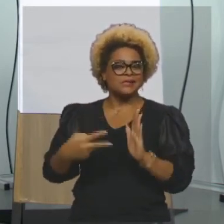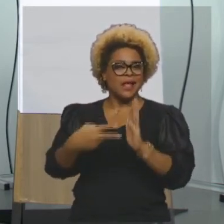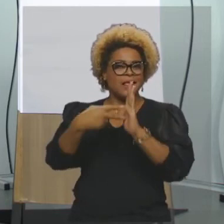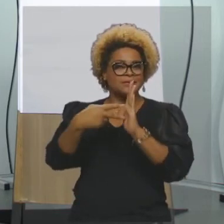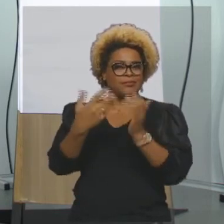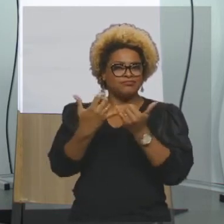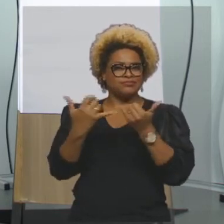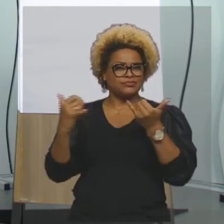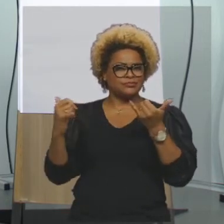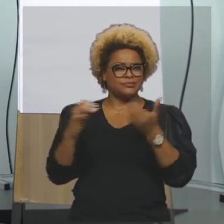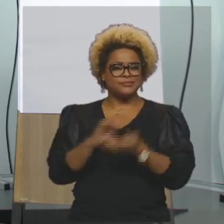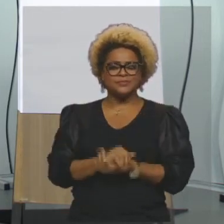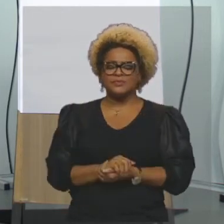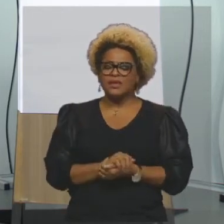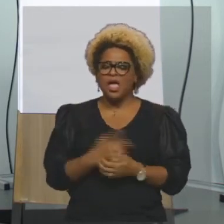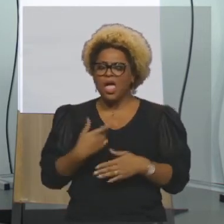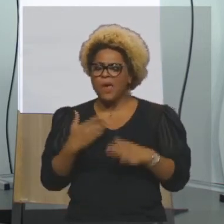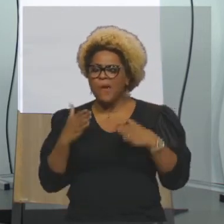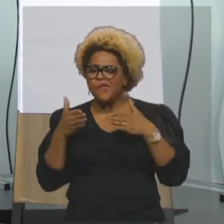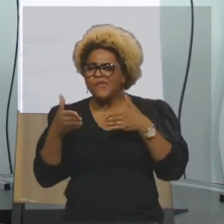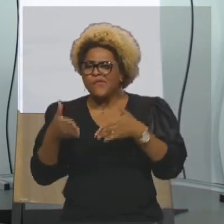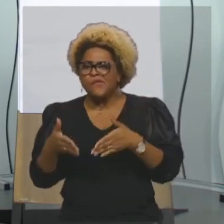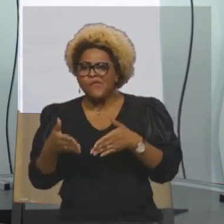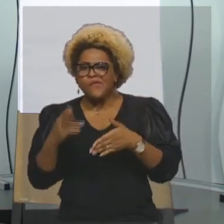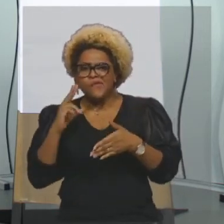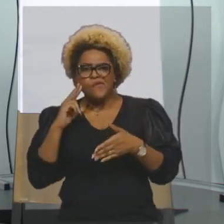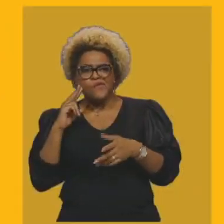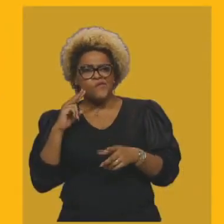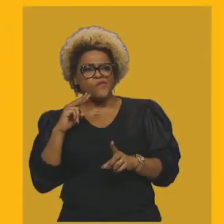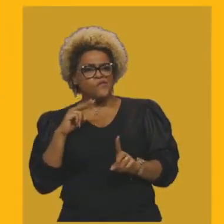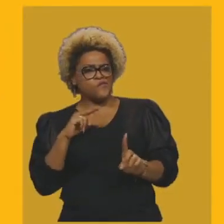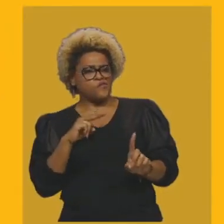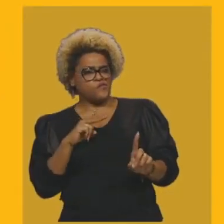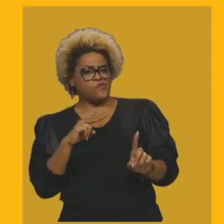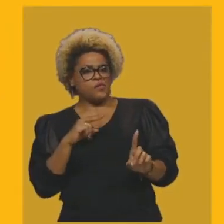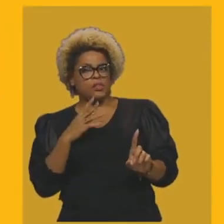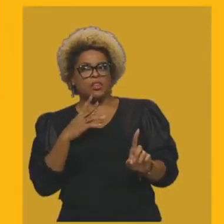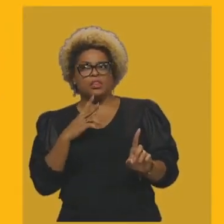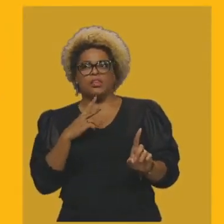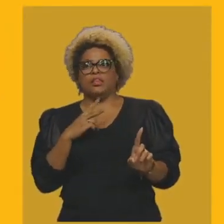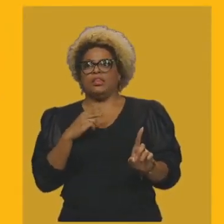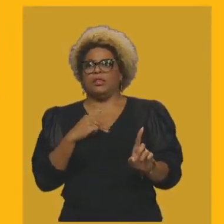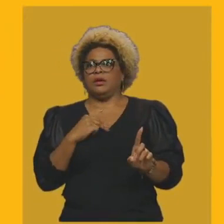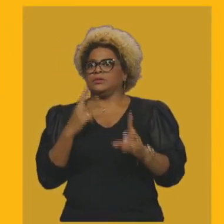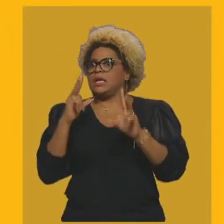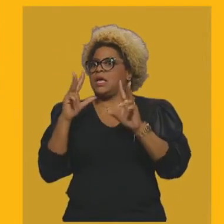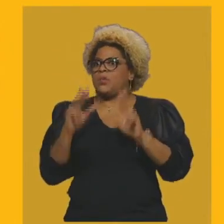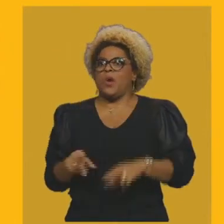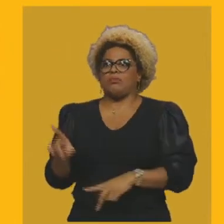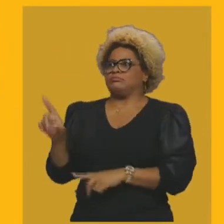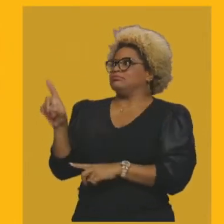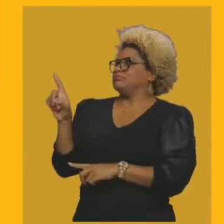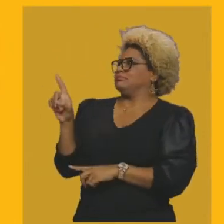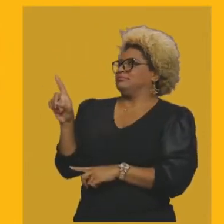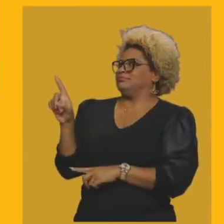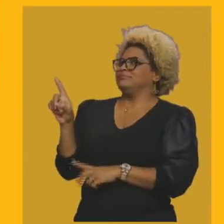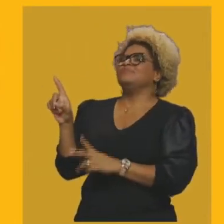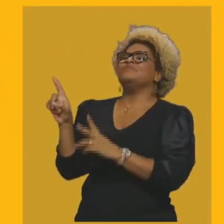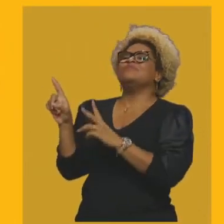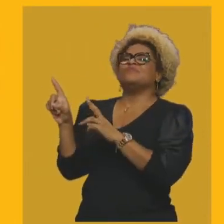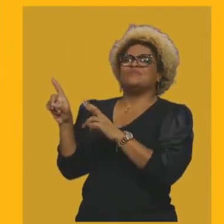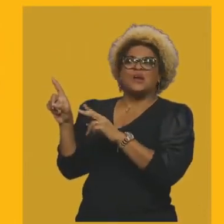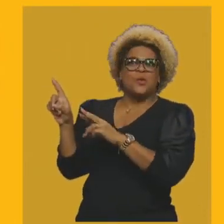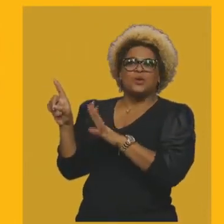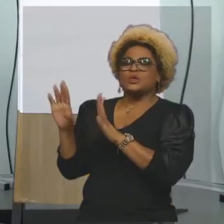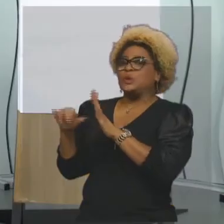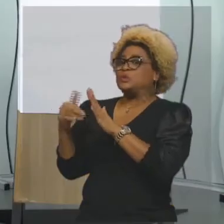algo muito parecido com essa imagem na instalação do açougue. O cara ligou freezer, máquina de moer carne, a máquina registradora, estava tudo